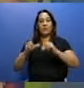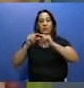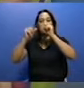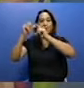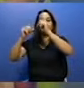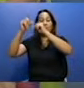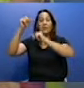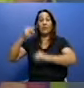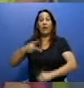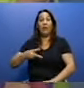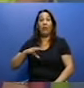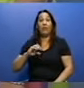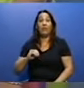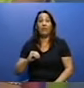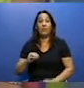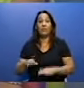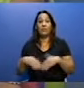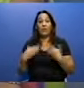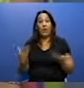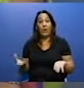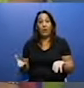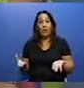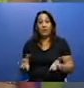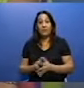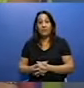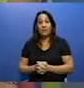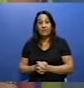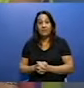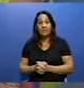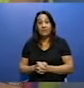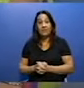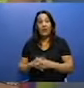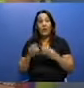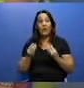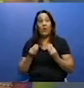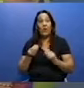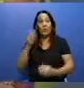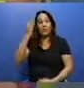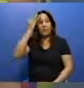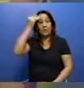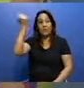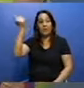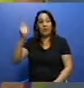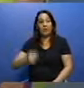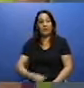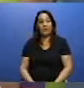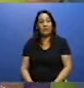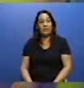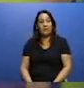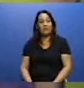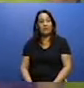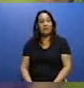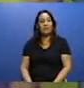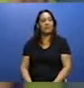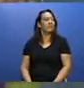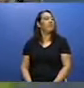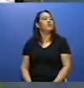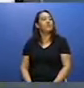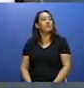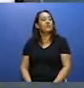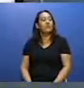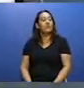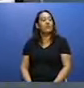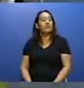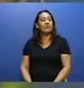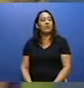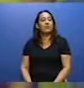20? E agora, pessoal, sem desenhar, dá para saber quantas estrelas teria a figura 20?